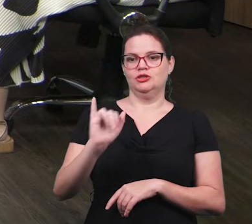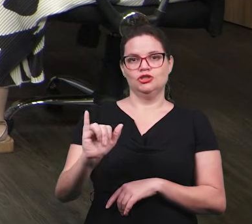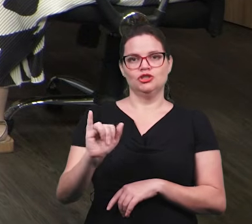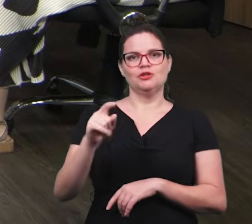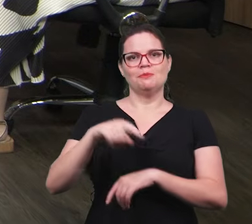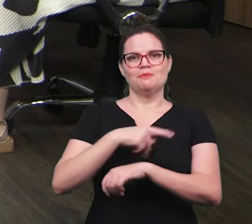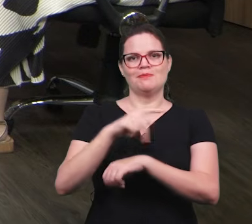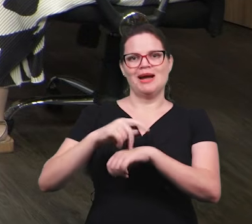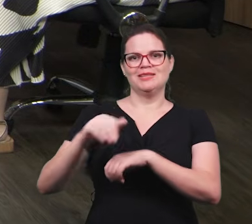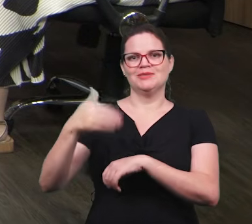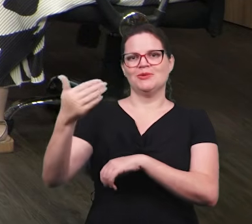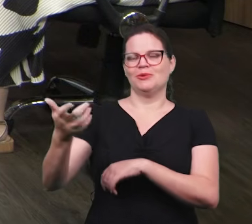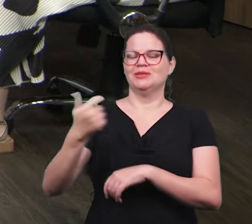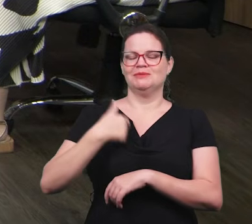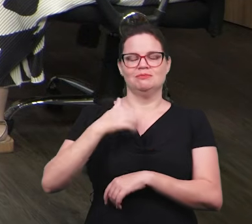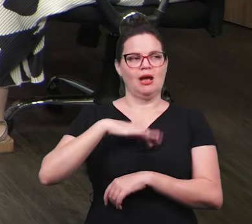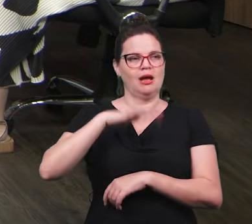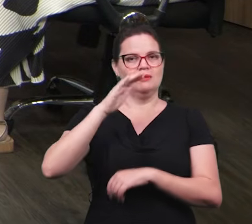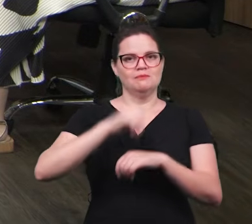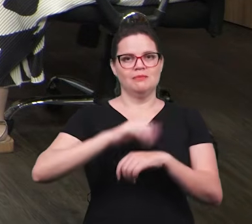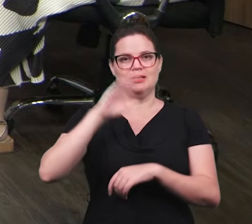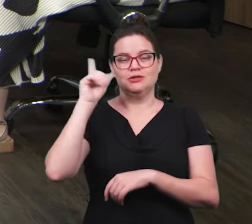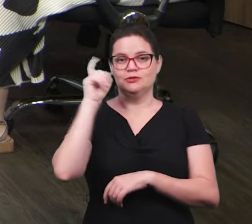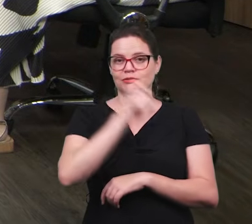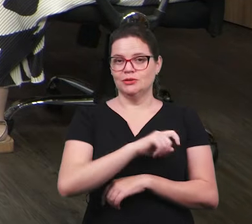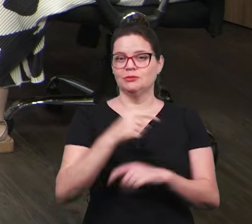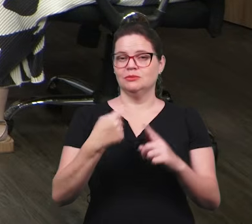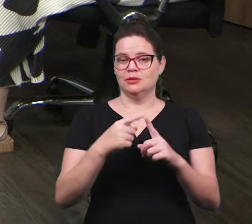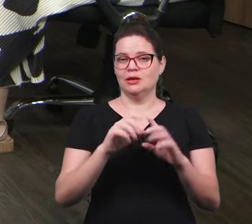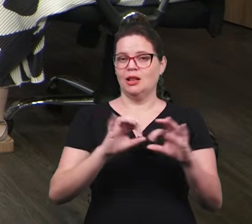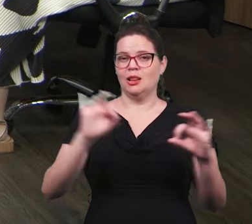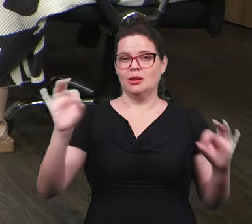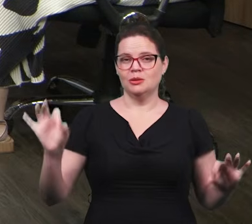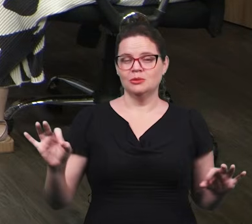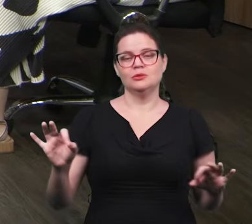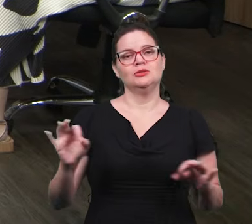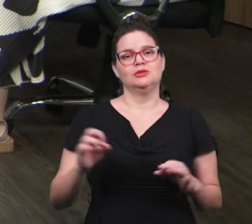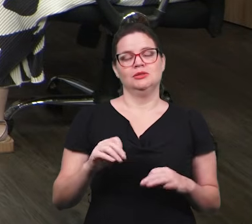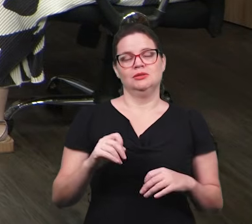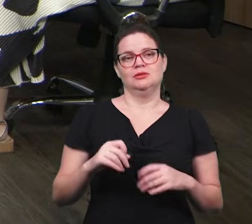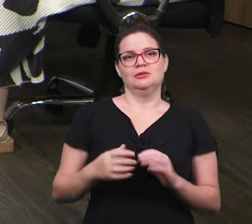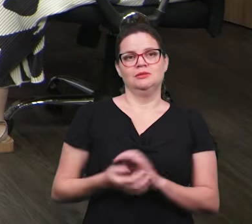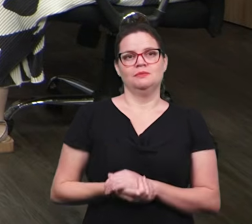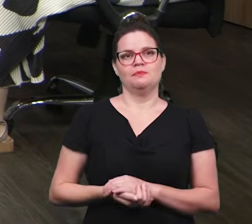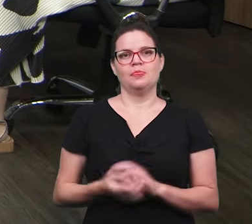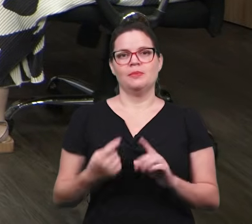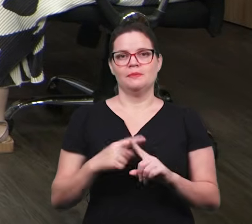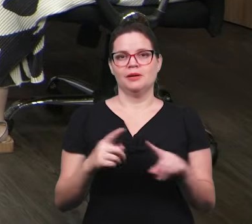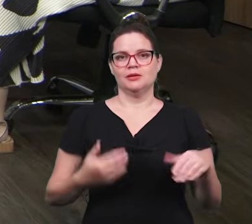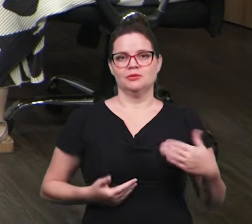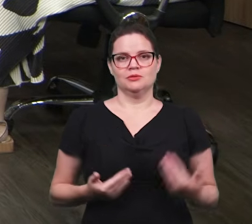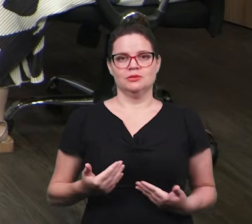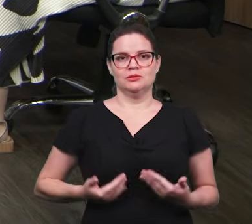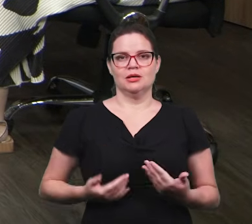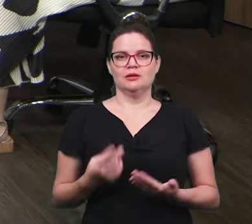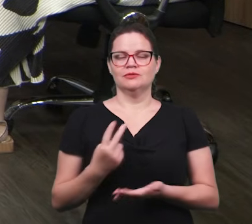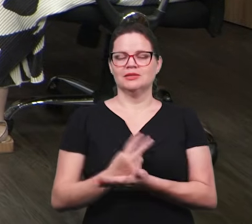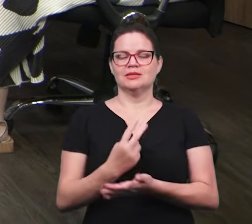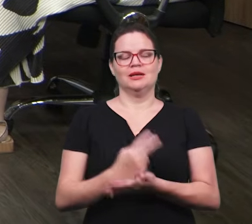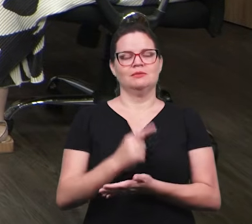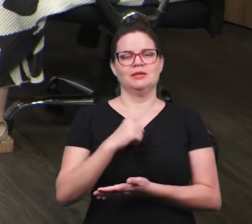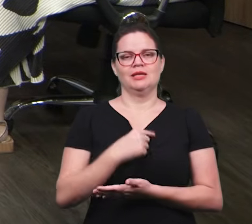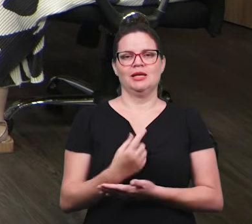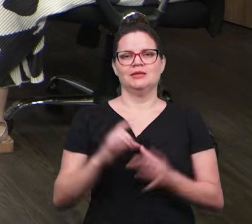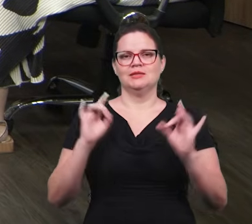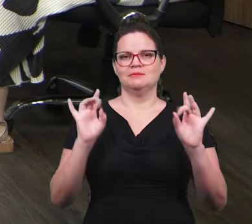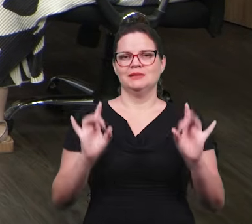você fica no outro país, realmente é longe. Mas o servo sempre tem uma coisa especial, né? A gente